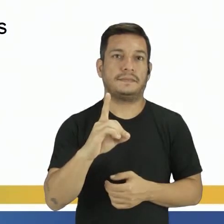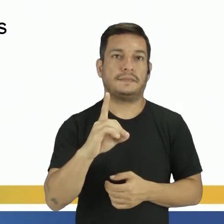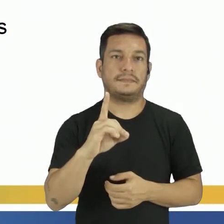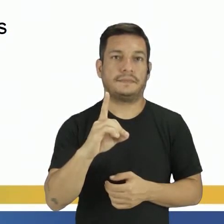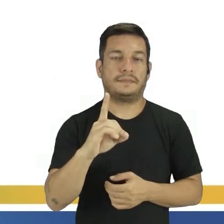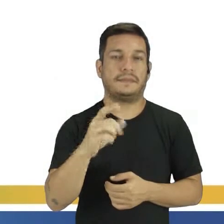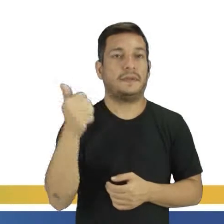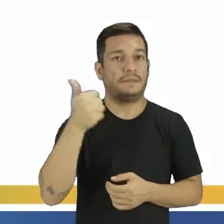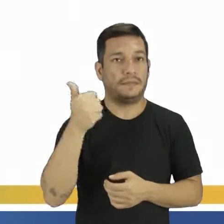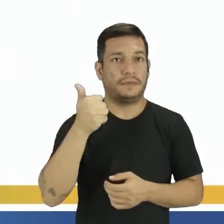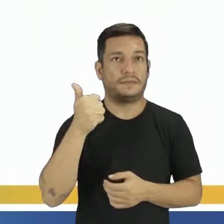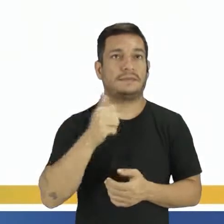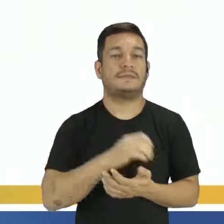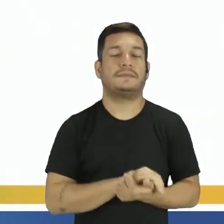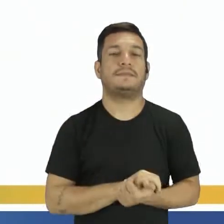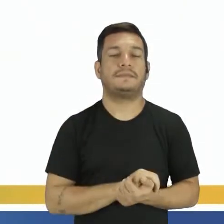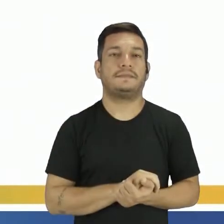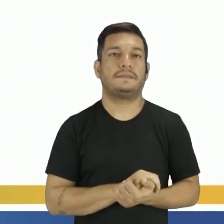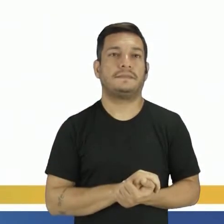dessa primeira